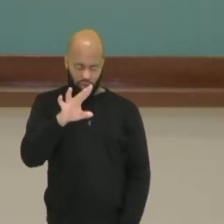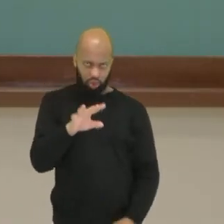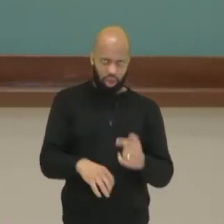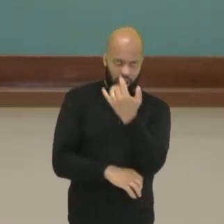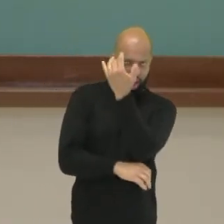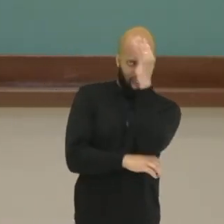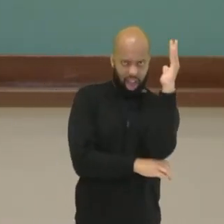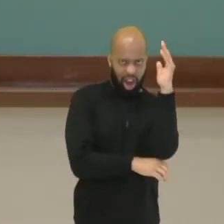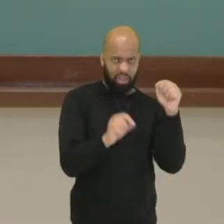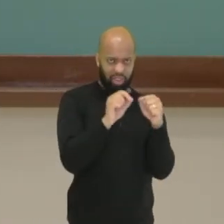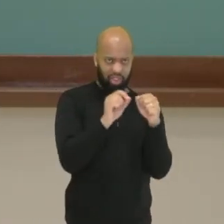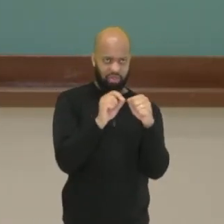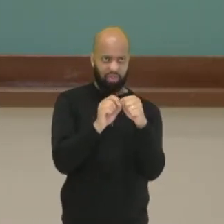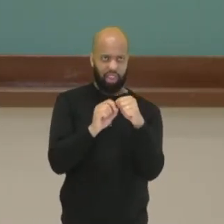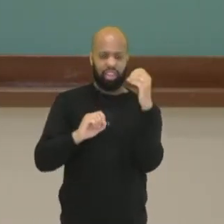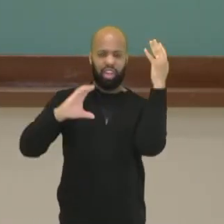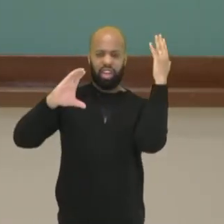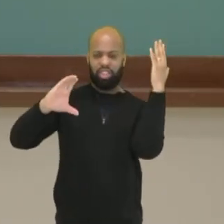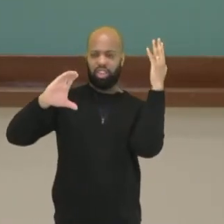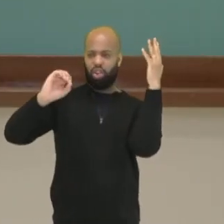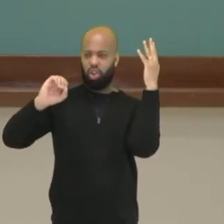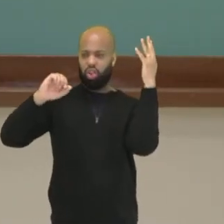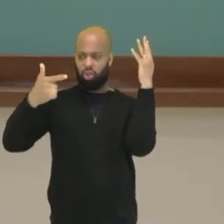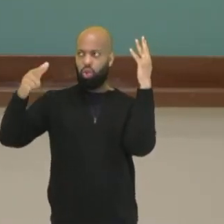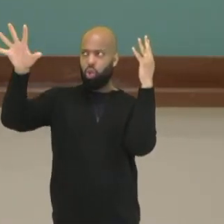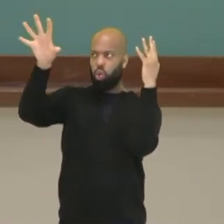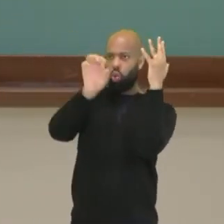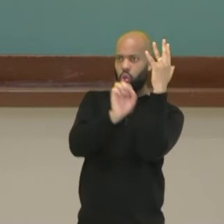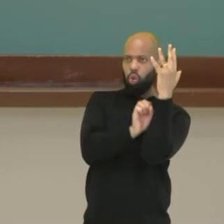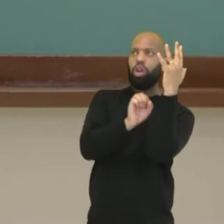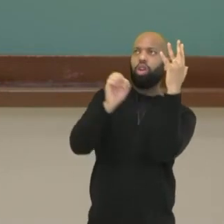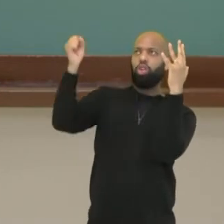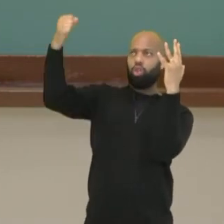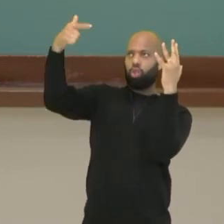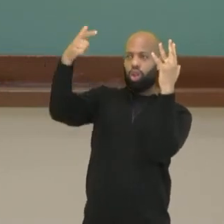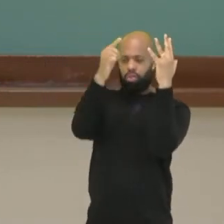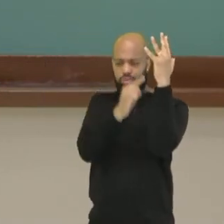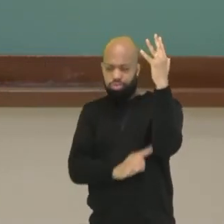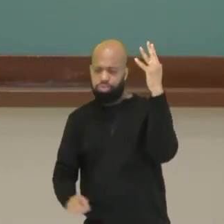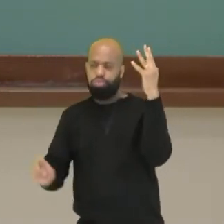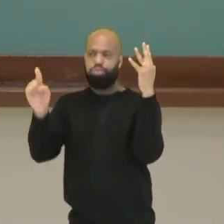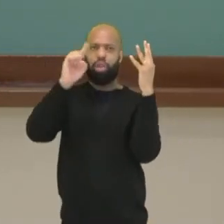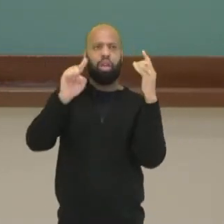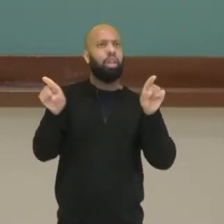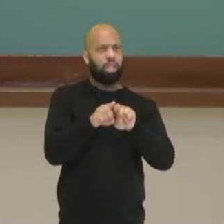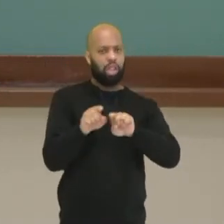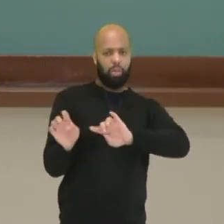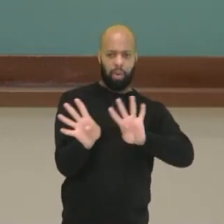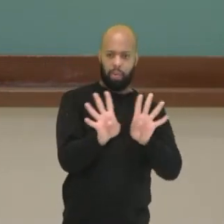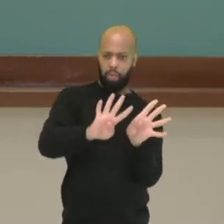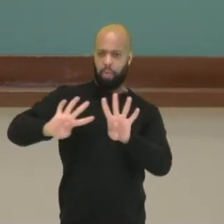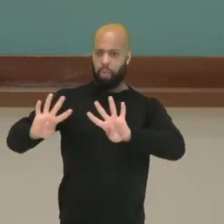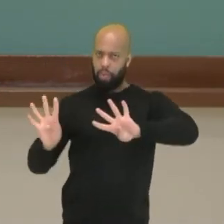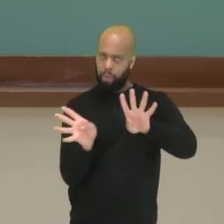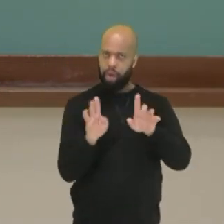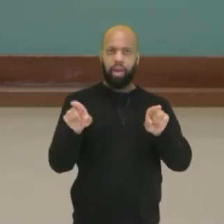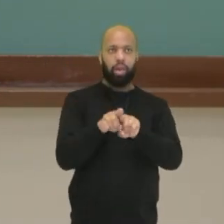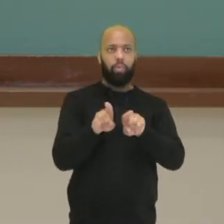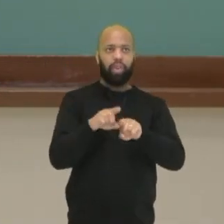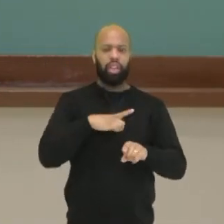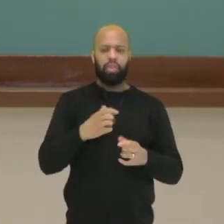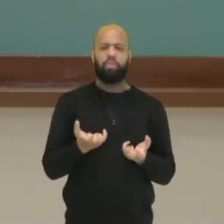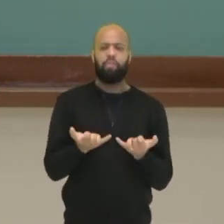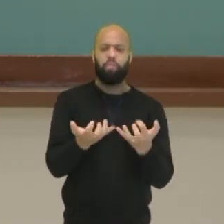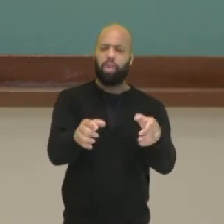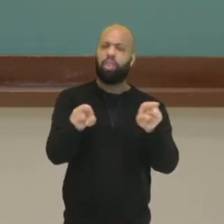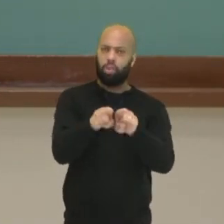a árvore que faz fotossíntese, pequenas gramíneas, algumas algas, né? Alguns protistas também fazem essa fotossíntese,